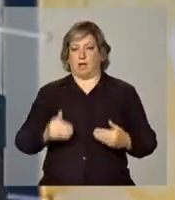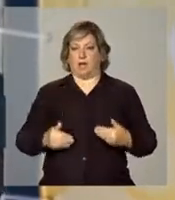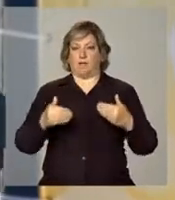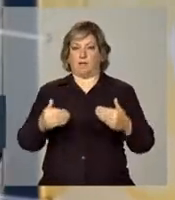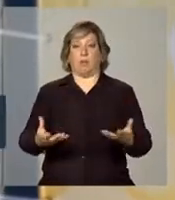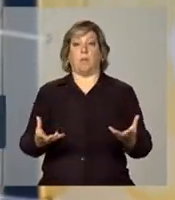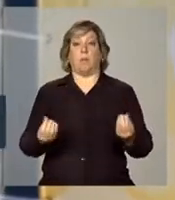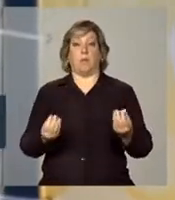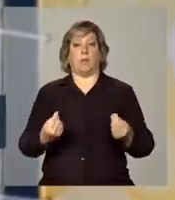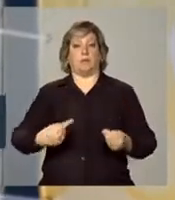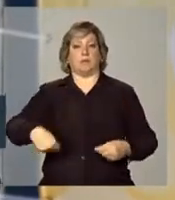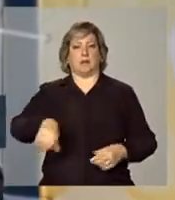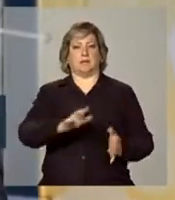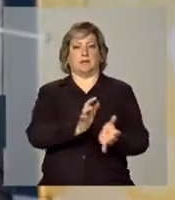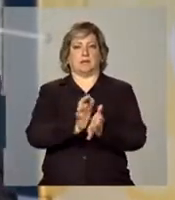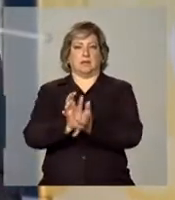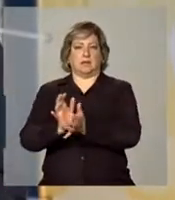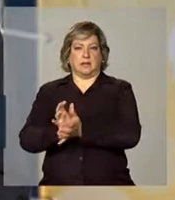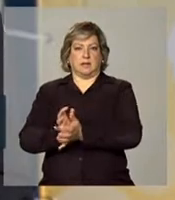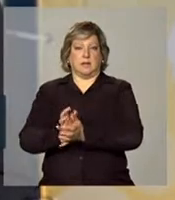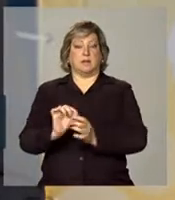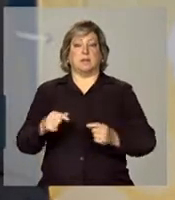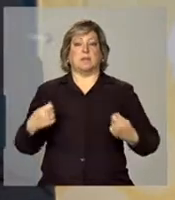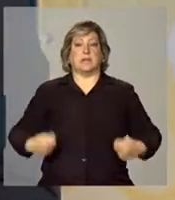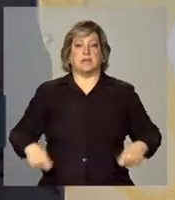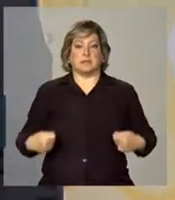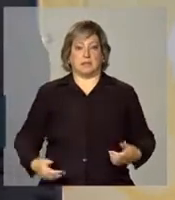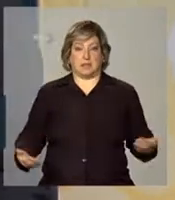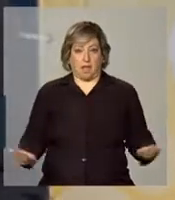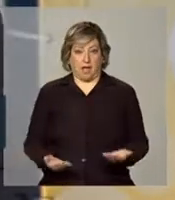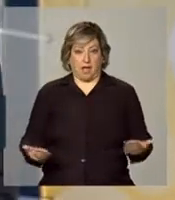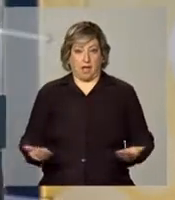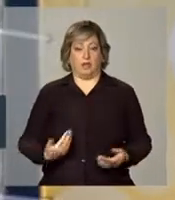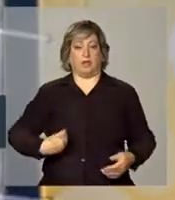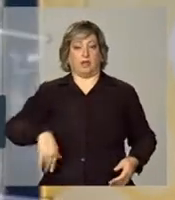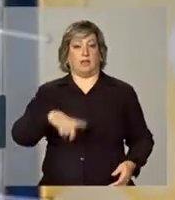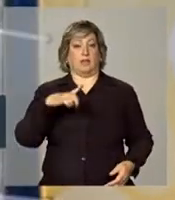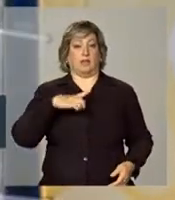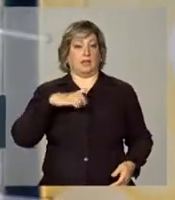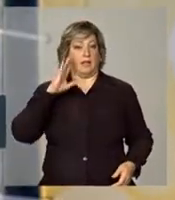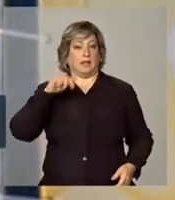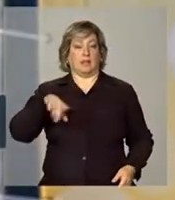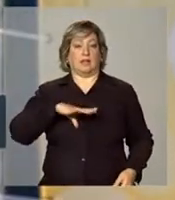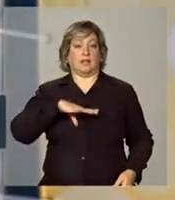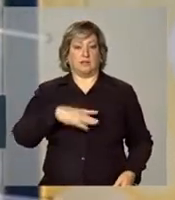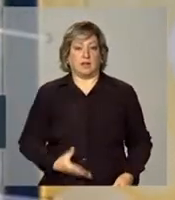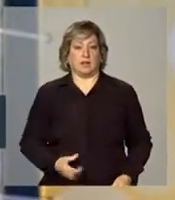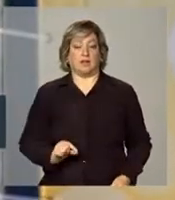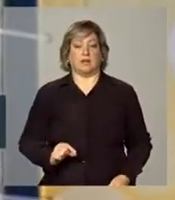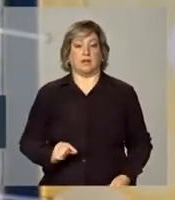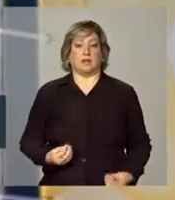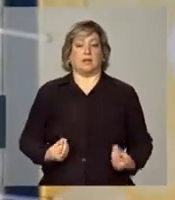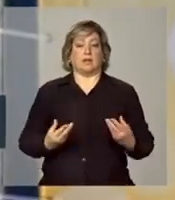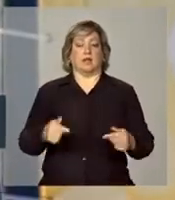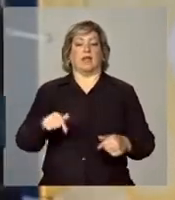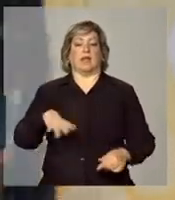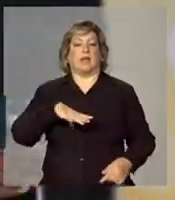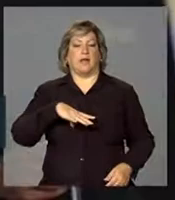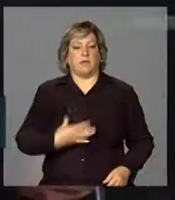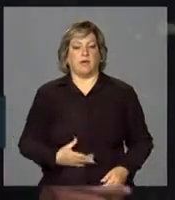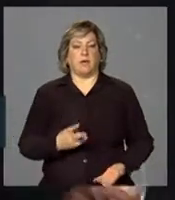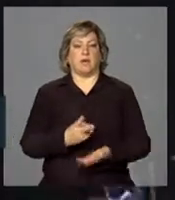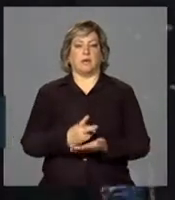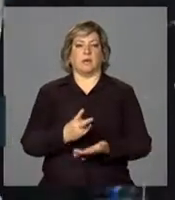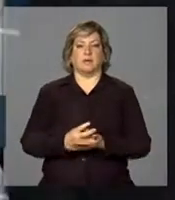muito nessa área. E é preciso agora a gente ter como grande desafio trazer esse avanço com a mesma